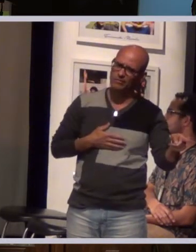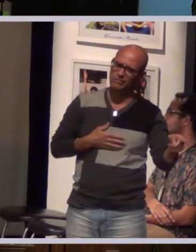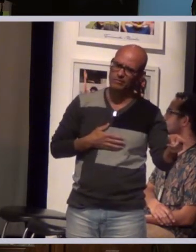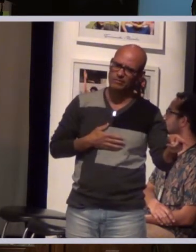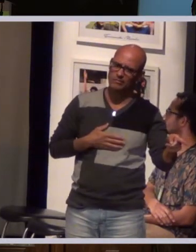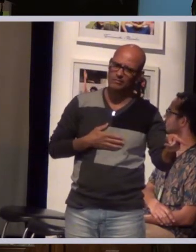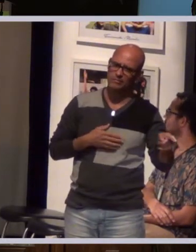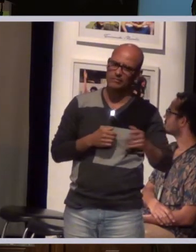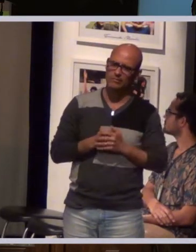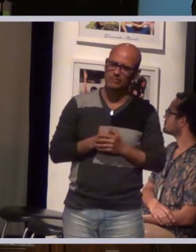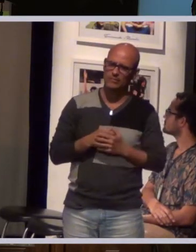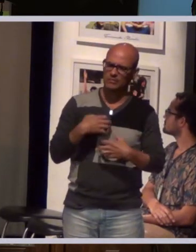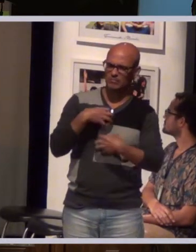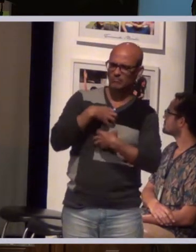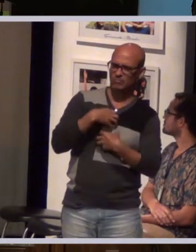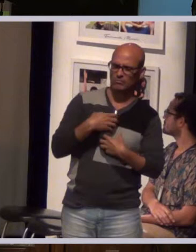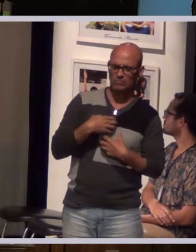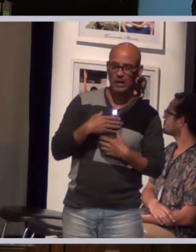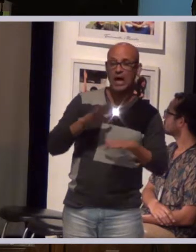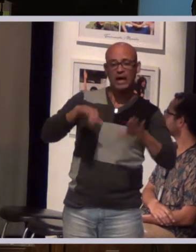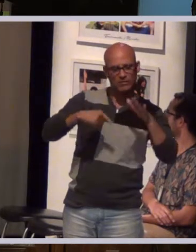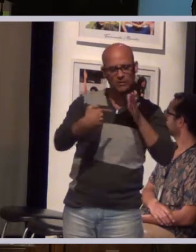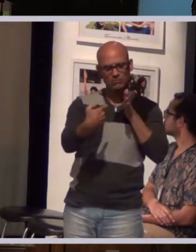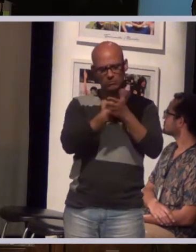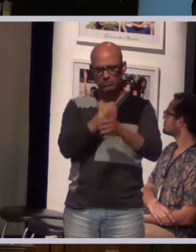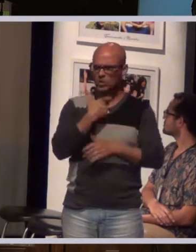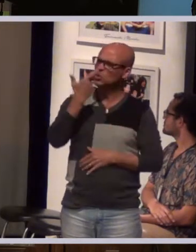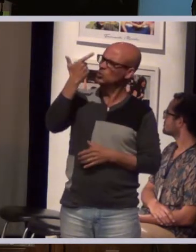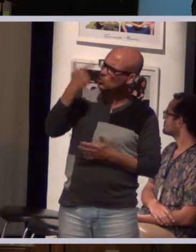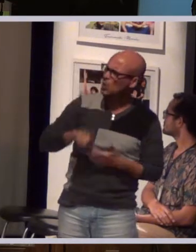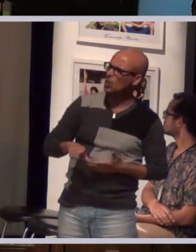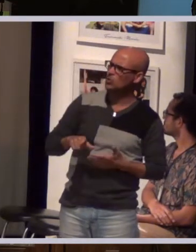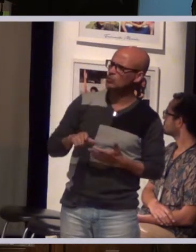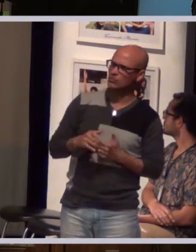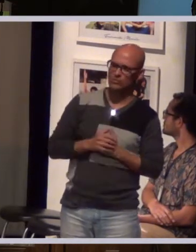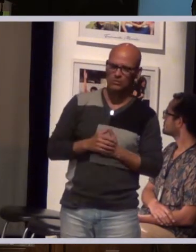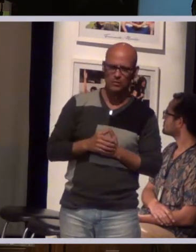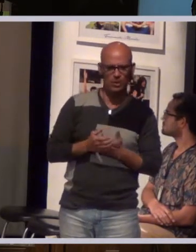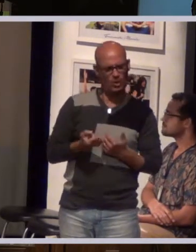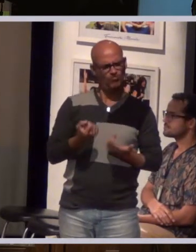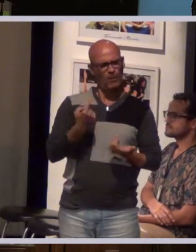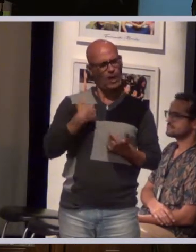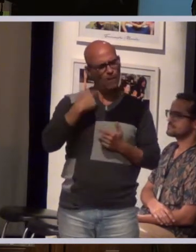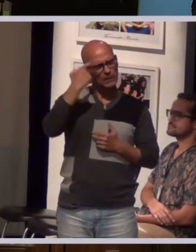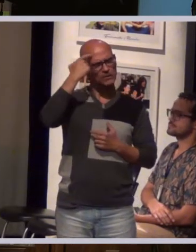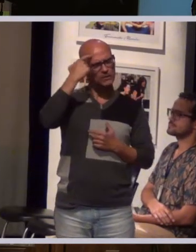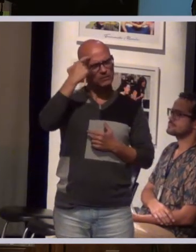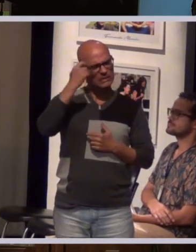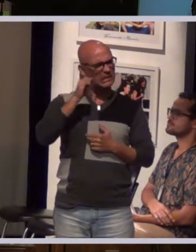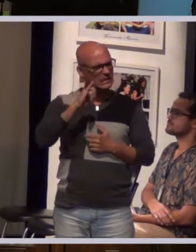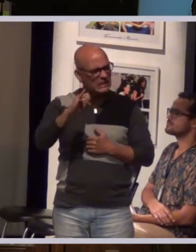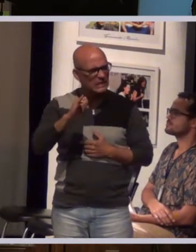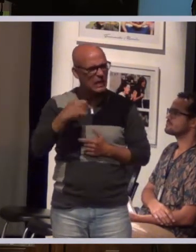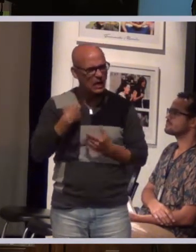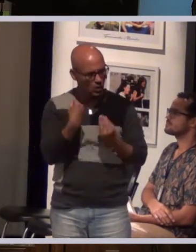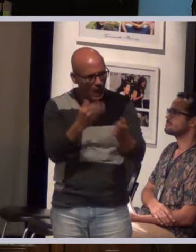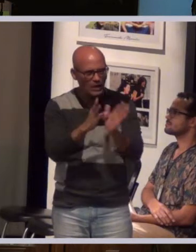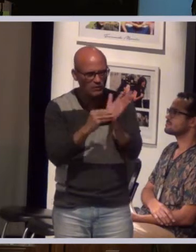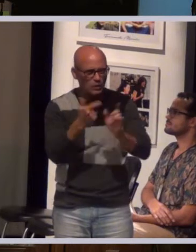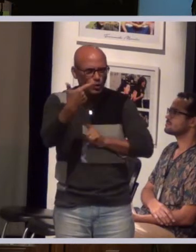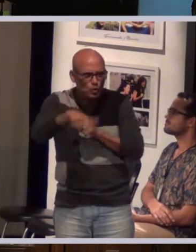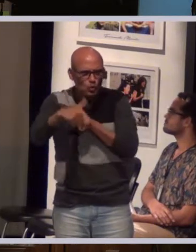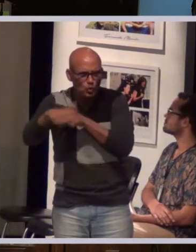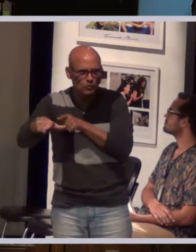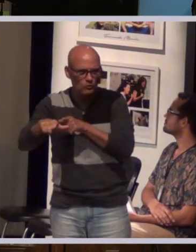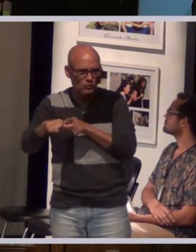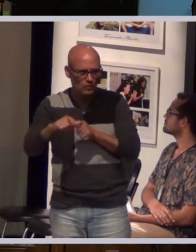Em outros momentos, ele fala, de novo? Aí eu fico pensando, será que a repetição é a melhor maneira